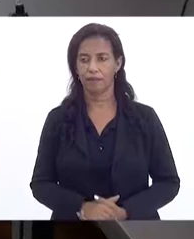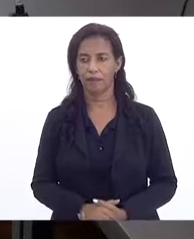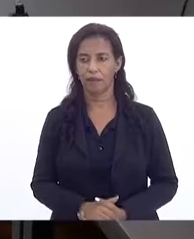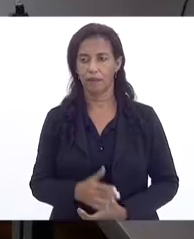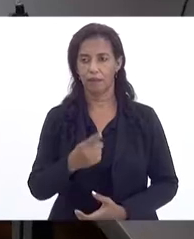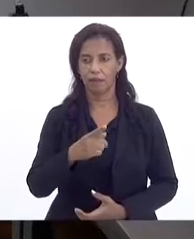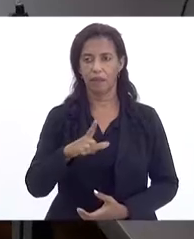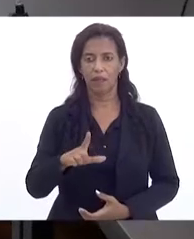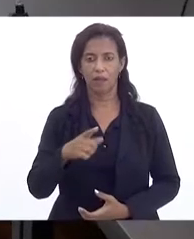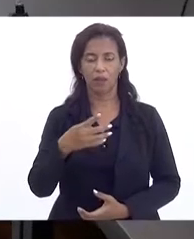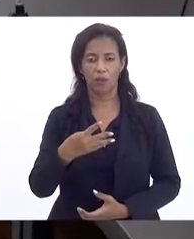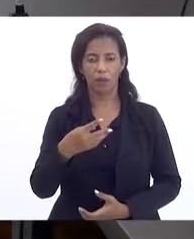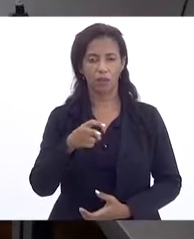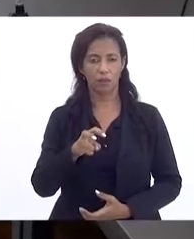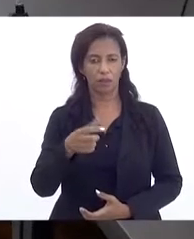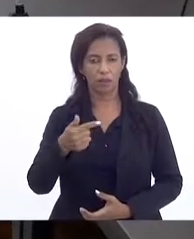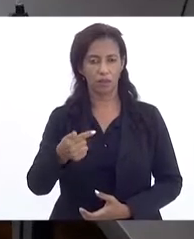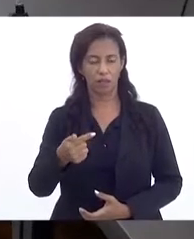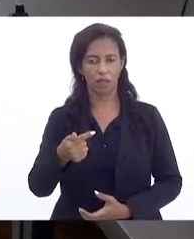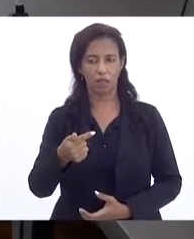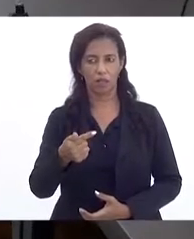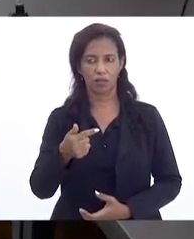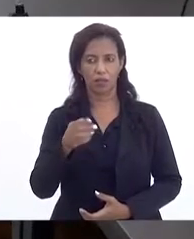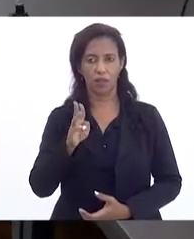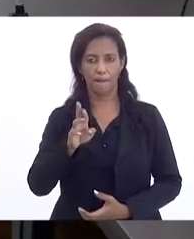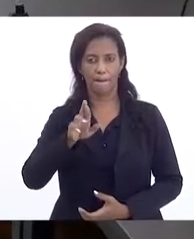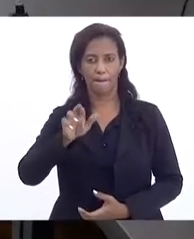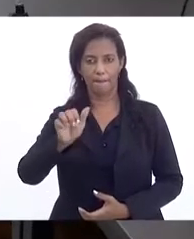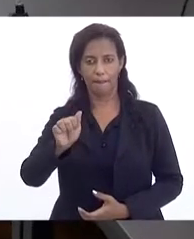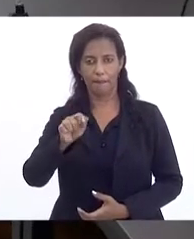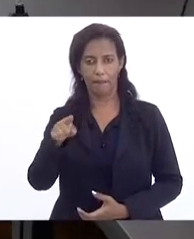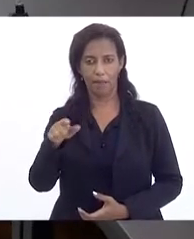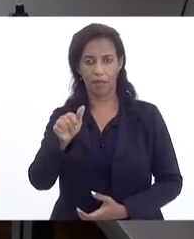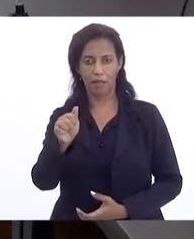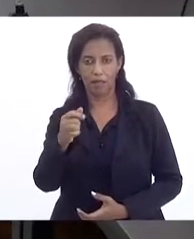Projeto de lei 457/2019, autoria do deputado Brazão.